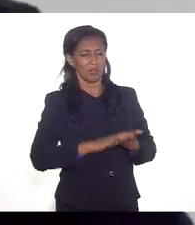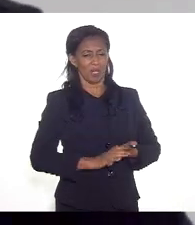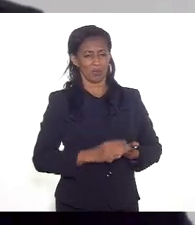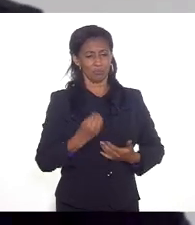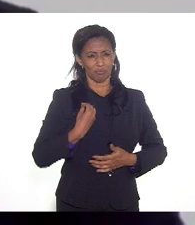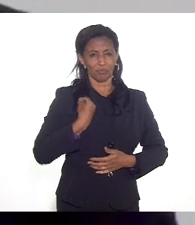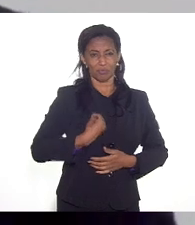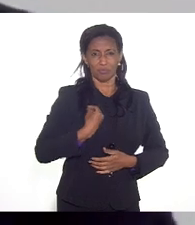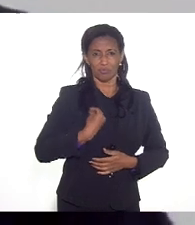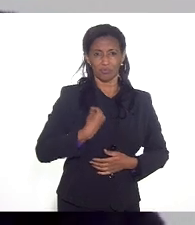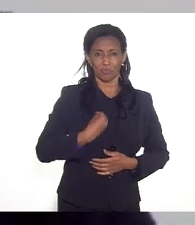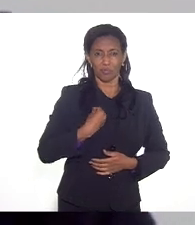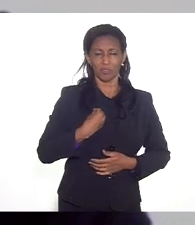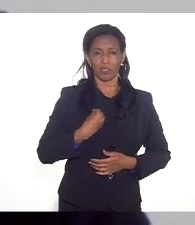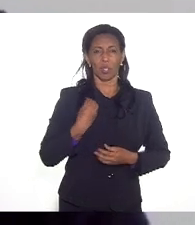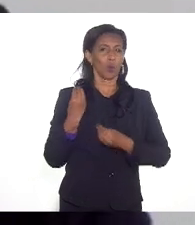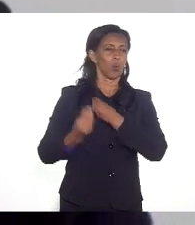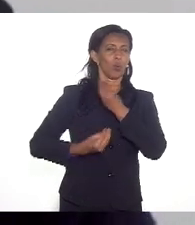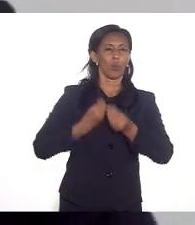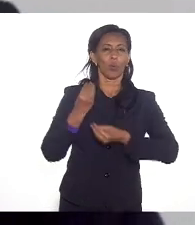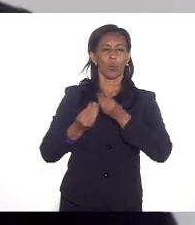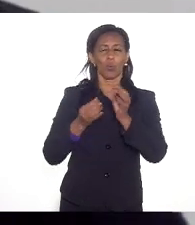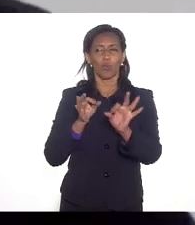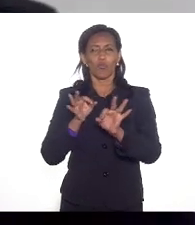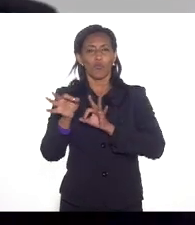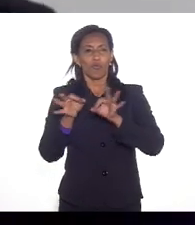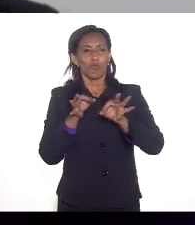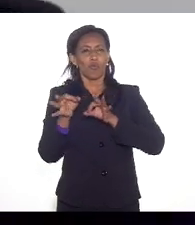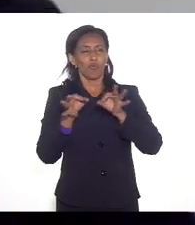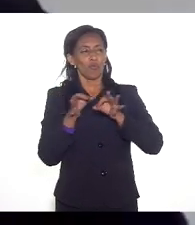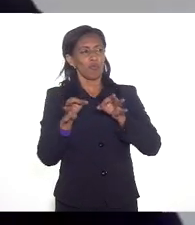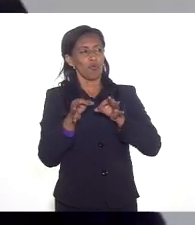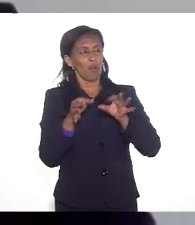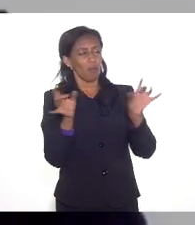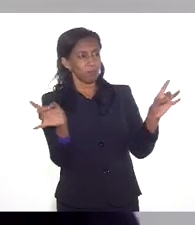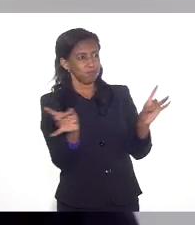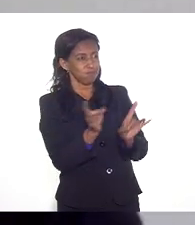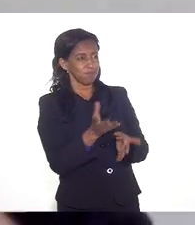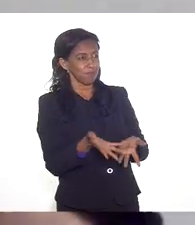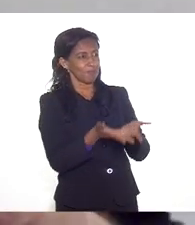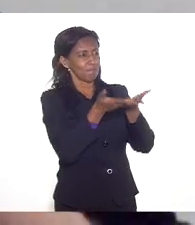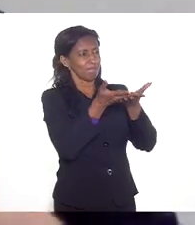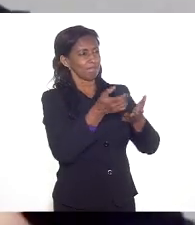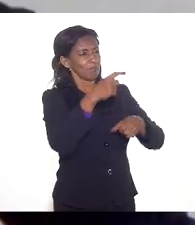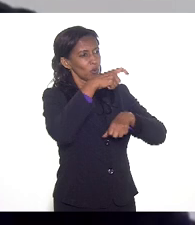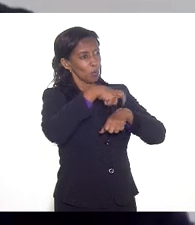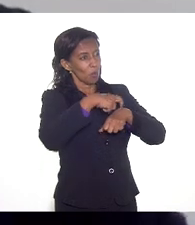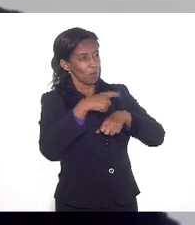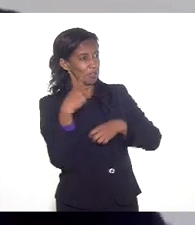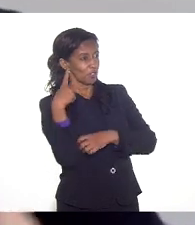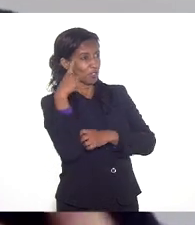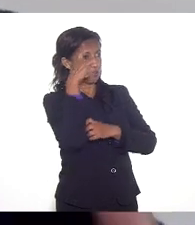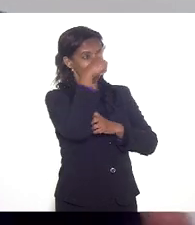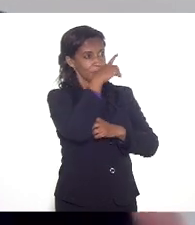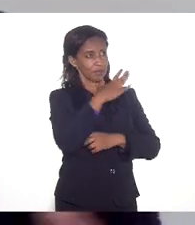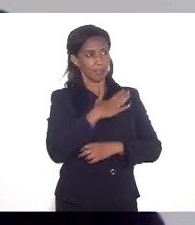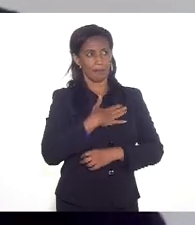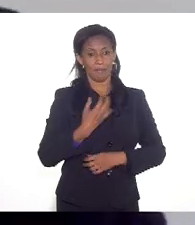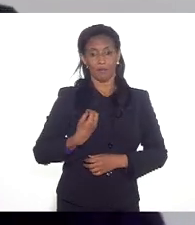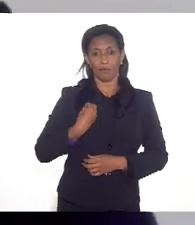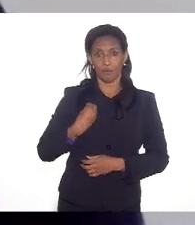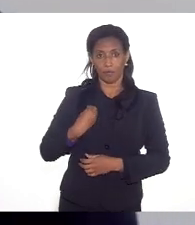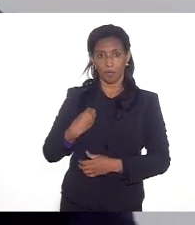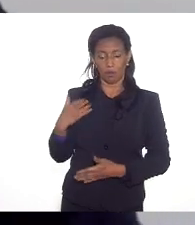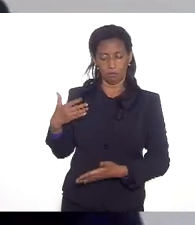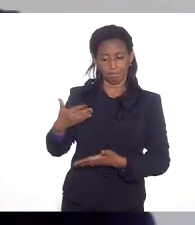batismo como quando de forma espantam os pontos ganha no momento difícil da minha vida como